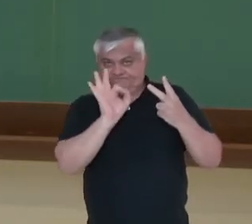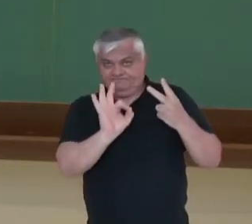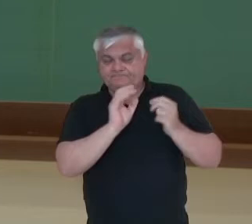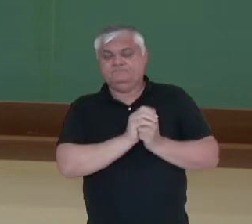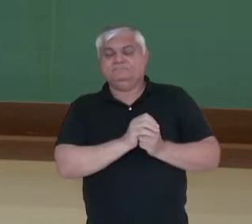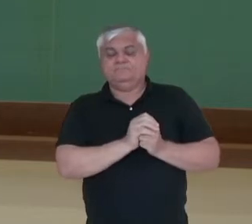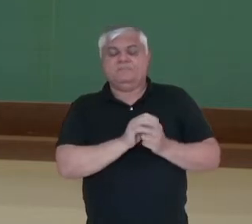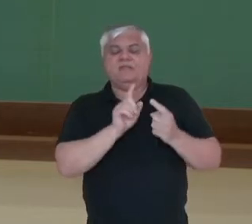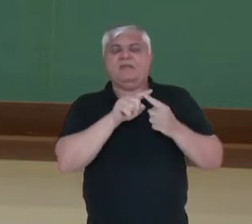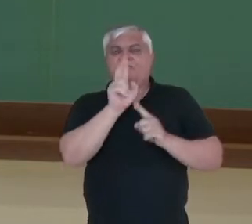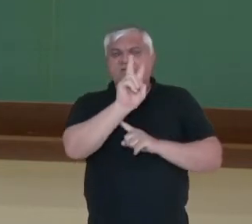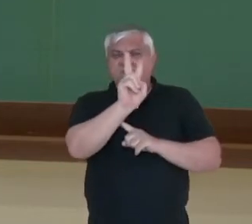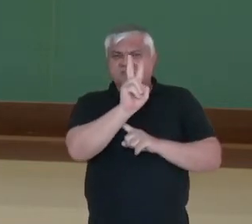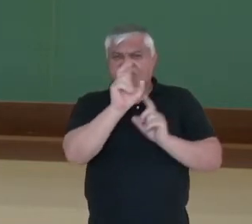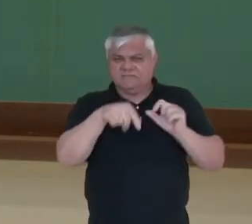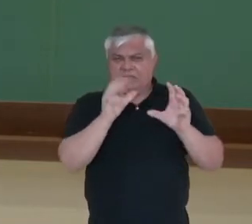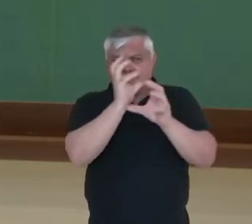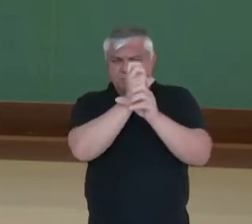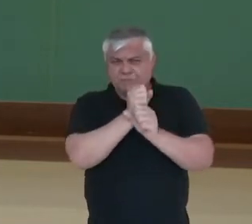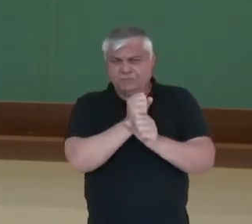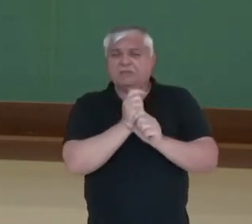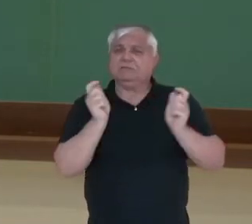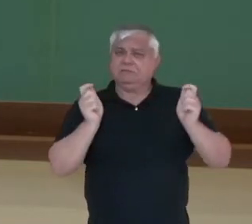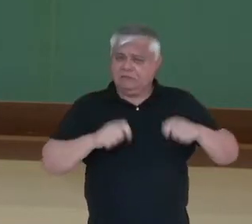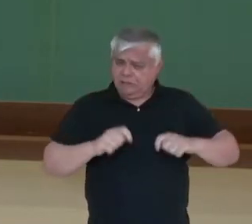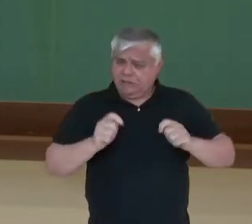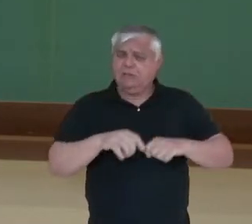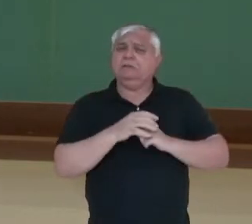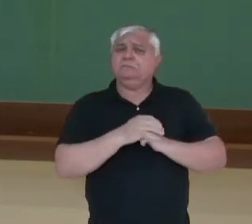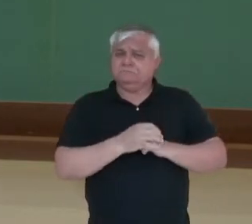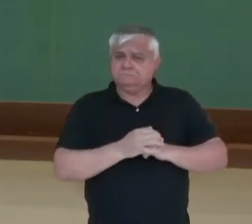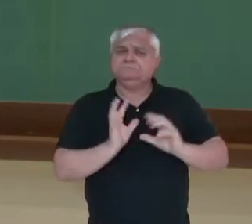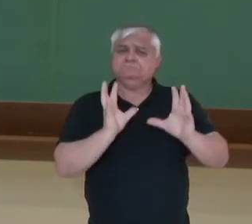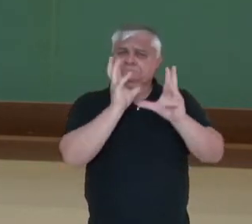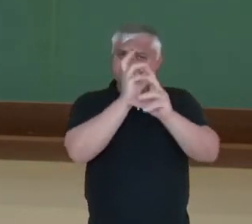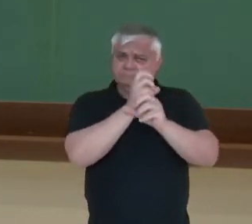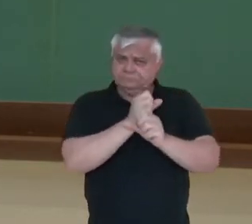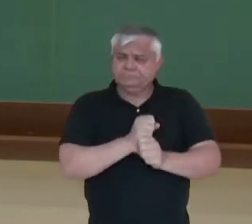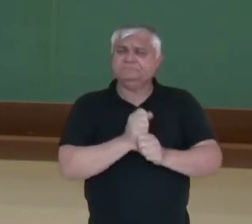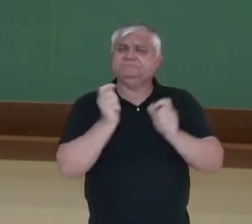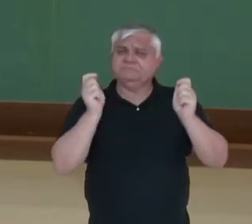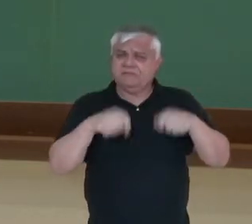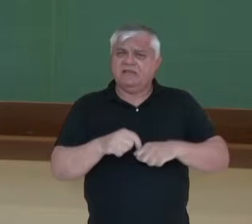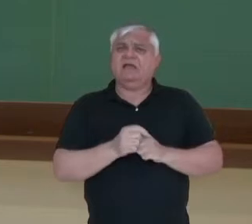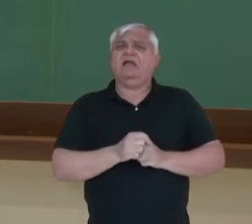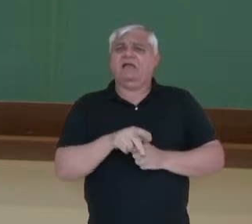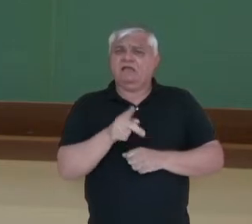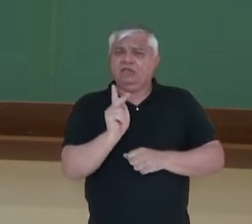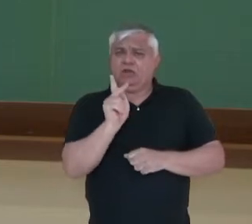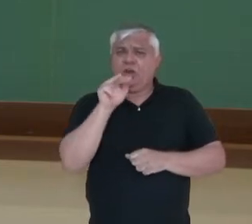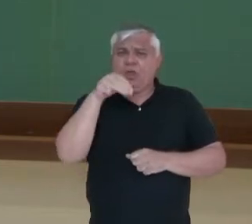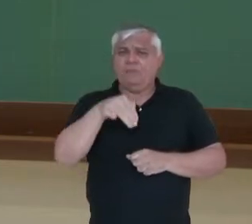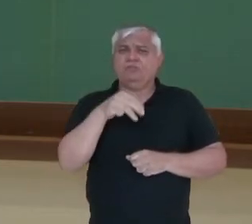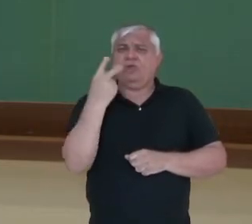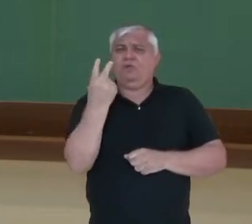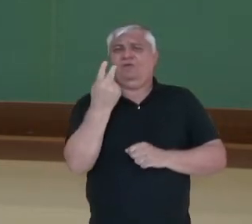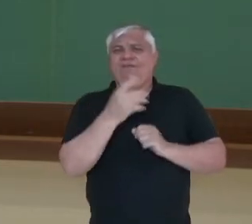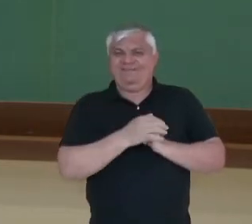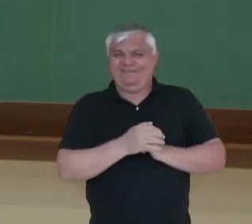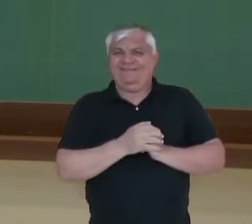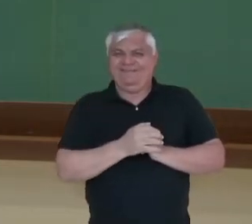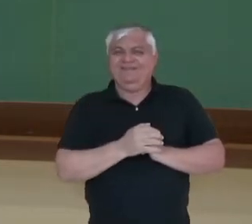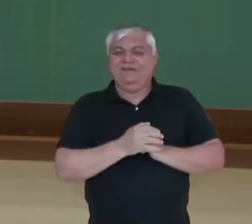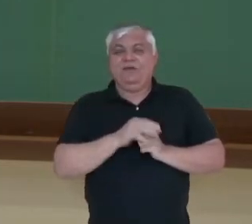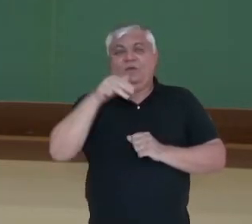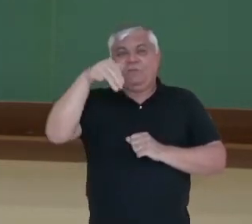Velocidade eu posso medir? Posso. Velocidade geralmente, unidade de medida é em quilômetros por hora ou metros